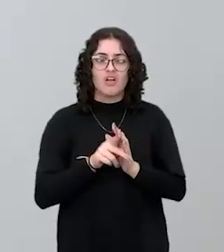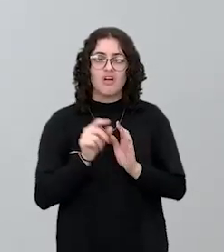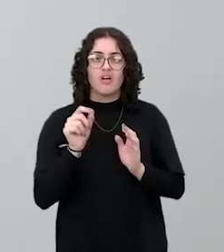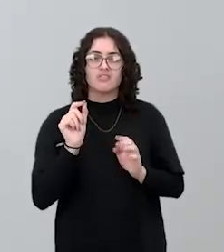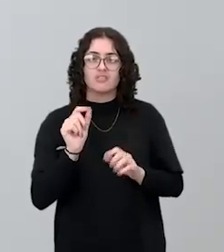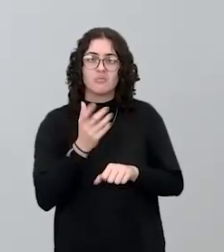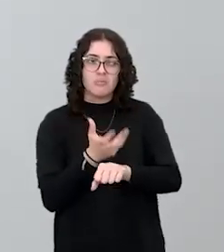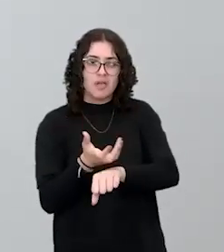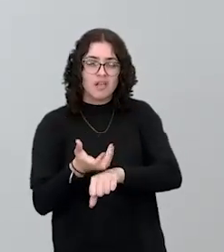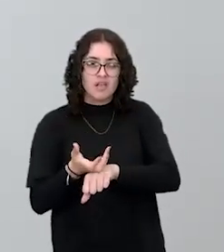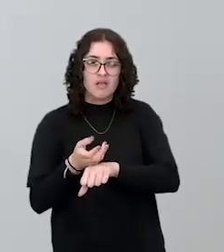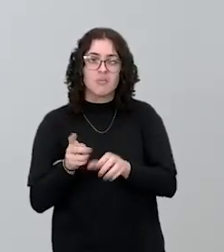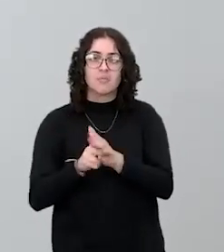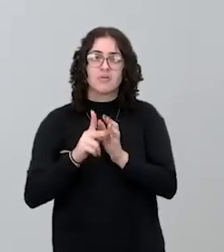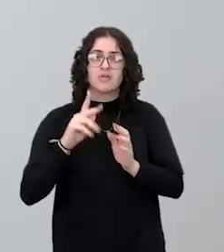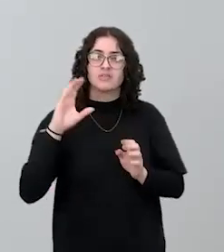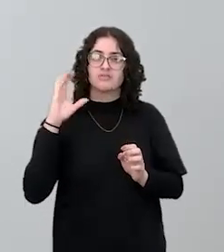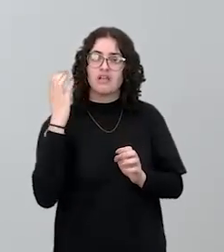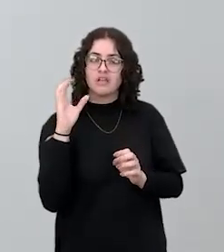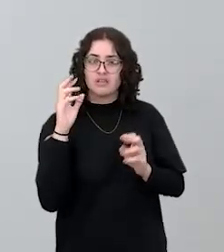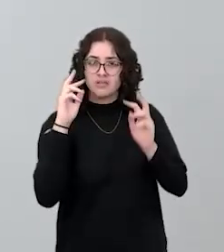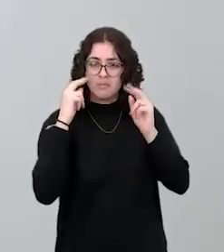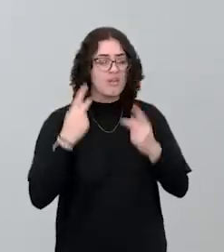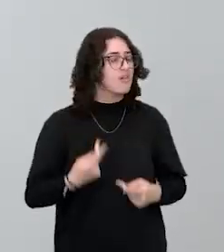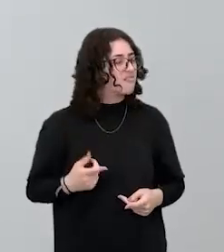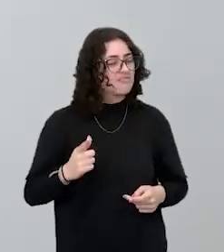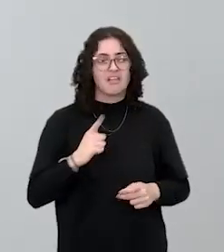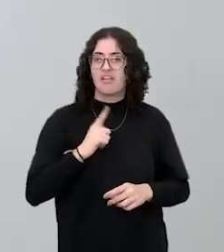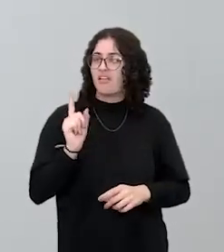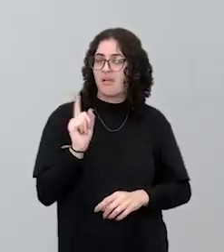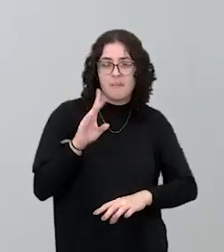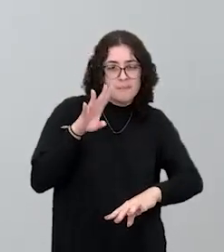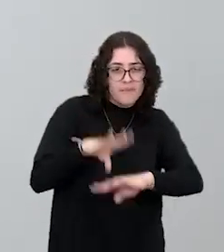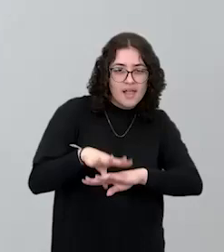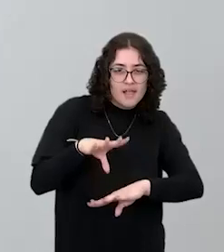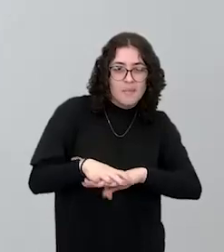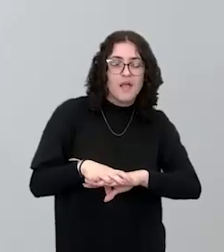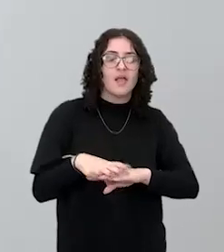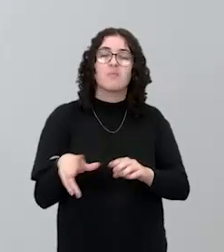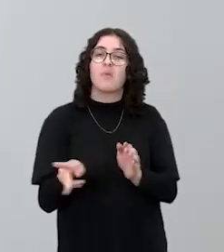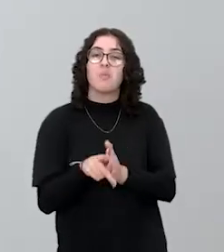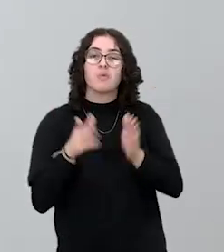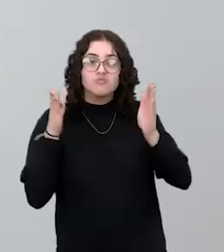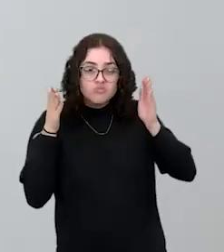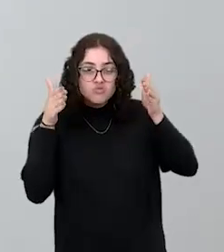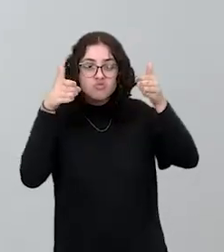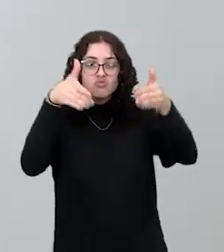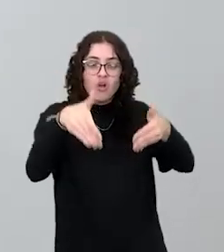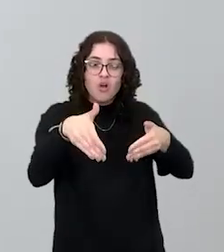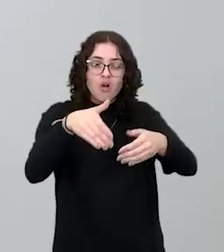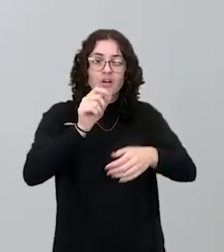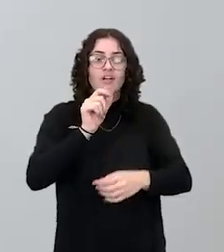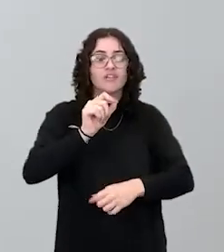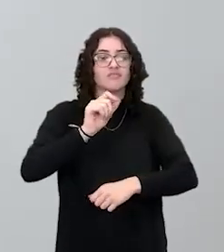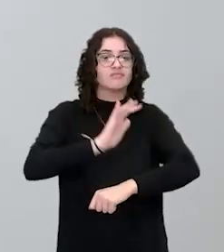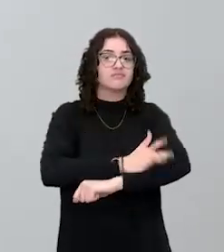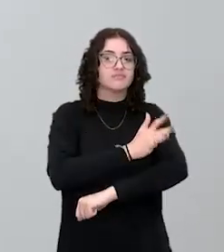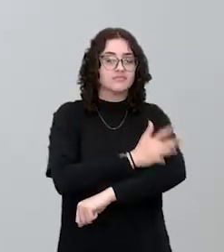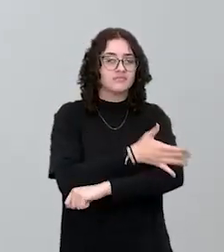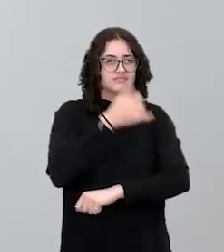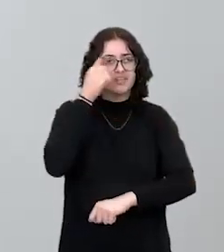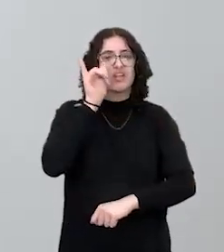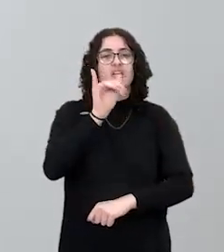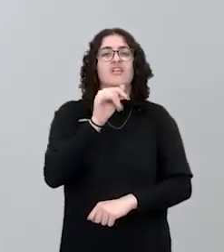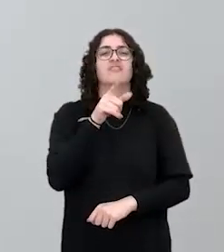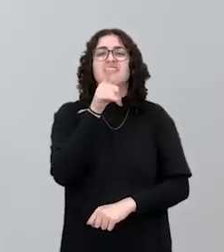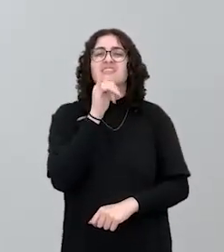Nós temos, por exemplo, aula de matemática, aula de ciências voltadas à questão do antirracismo. Então, às vezes você tem uma dúvida,